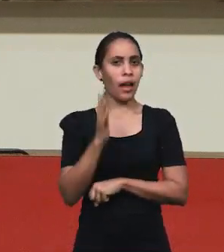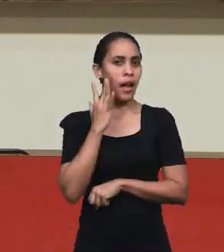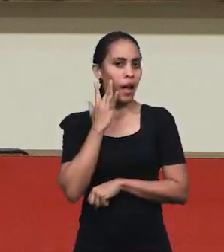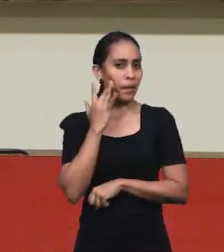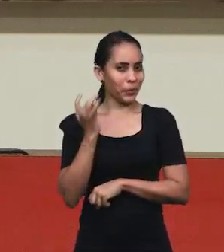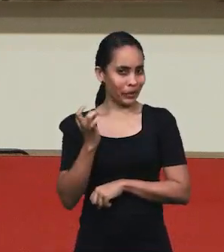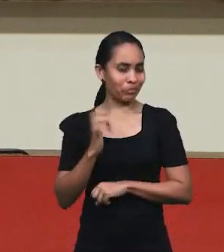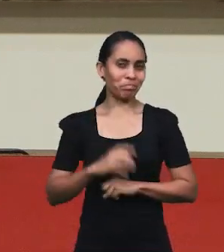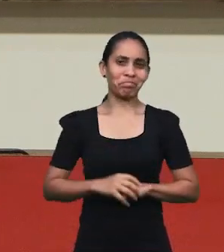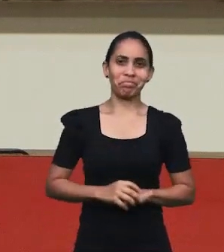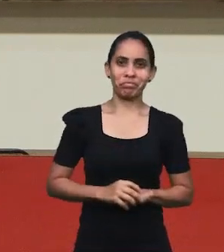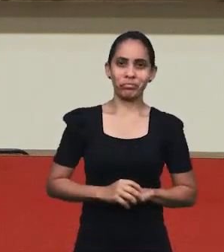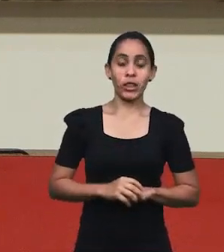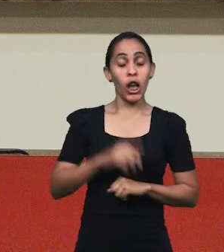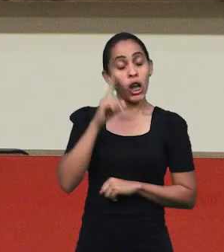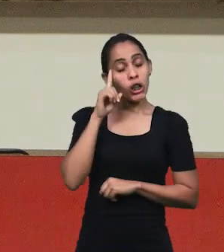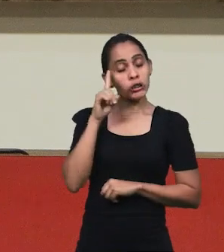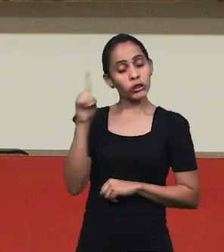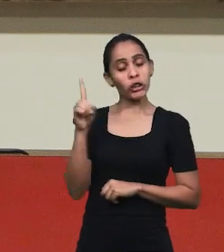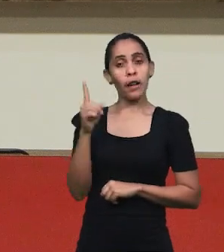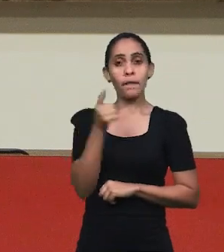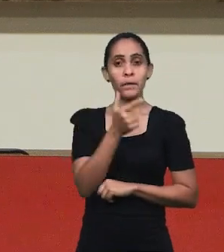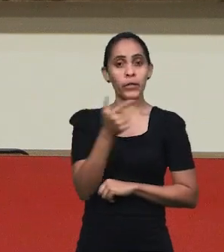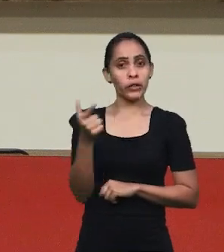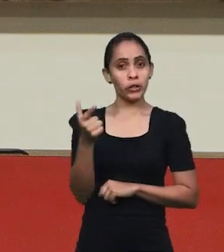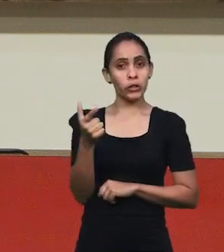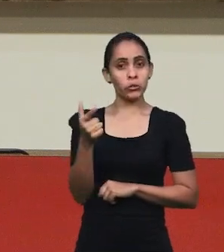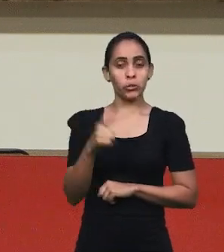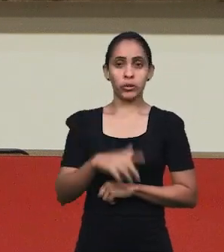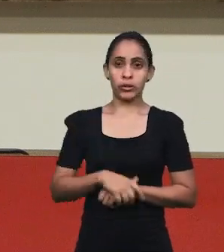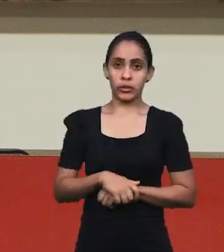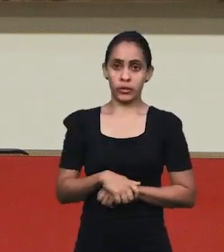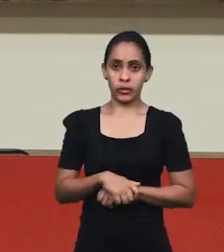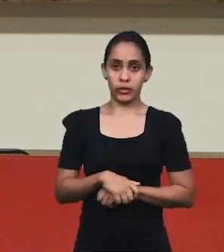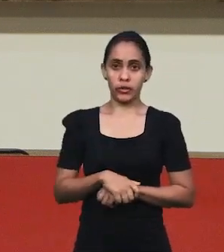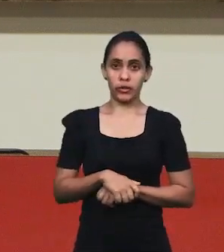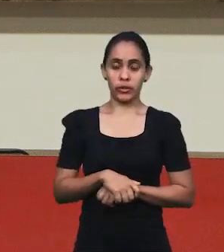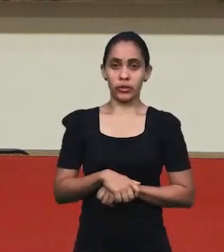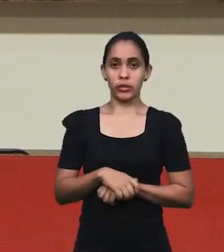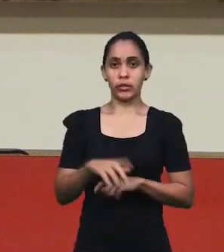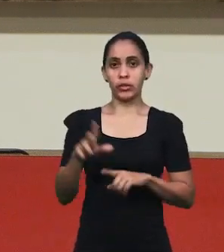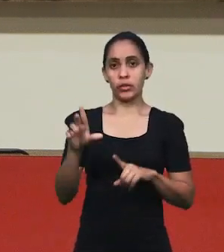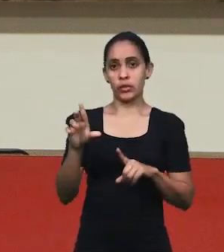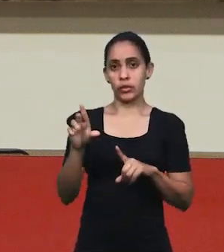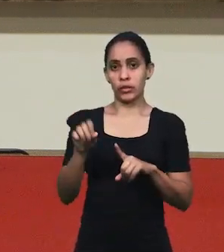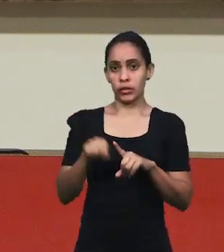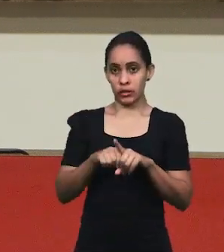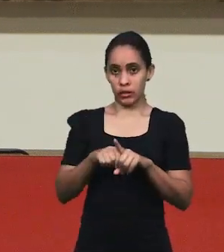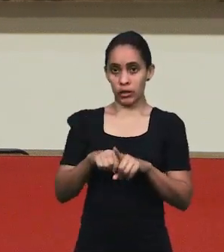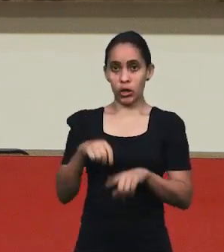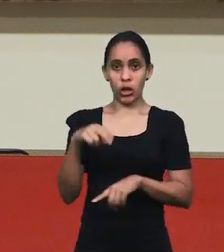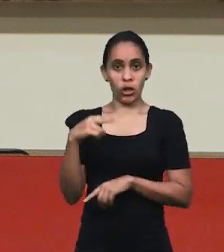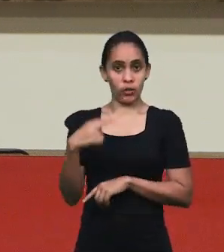será amanhã, dia 22/9 de